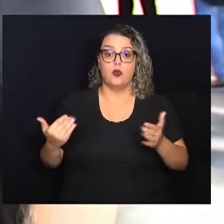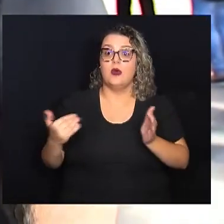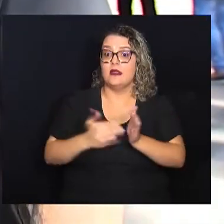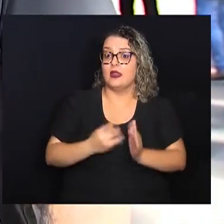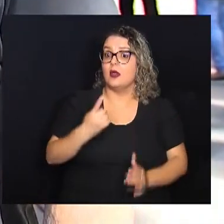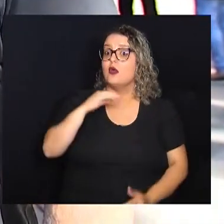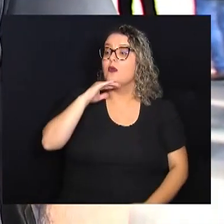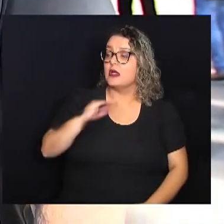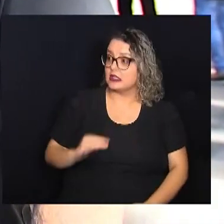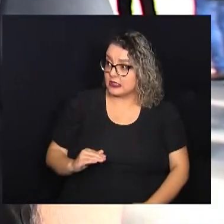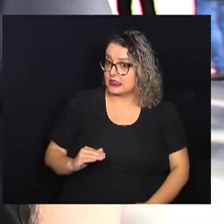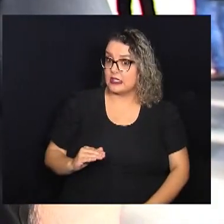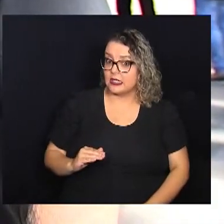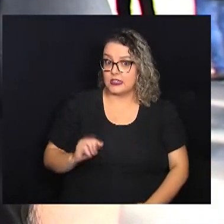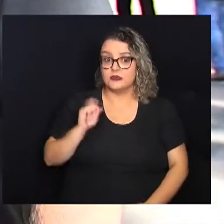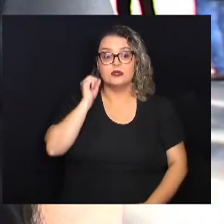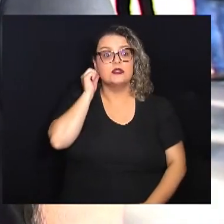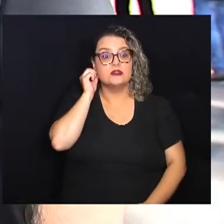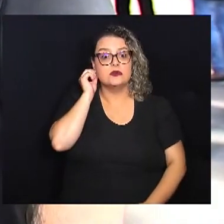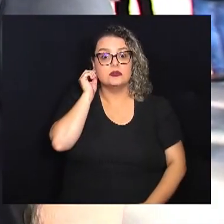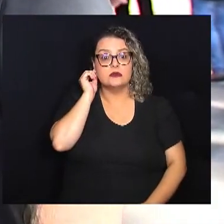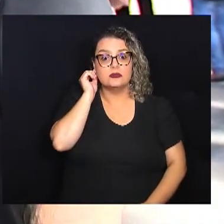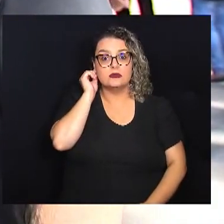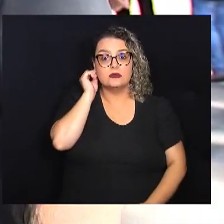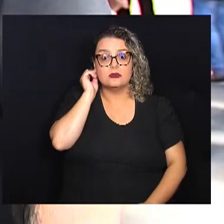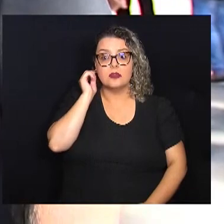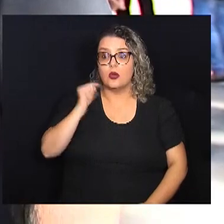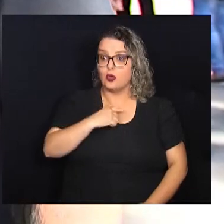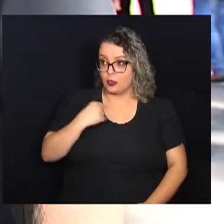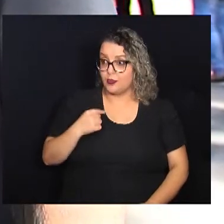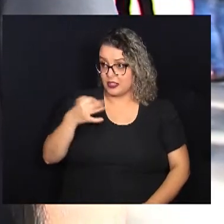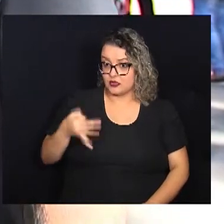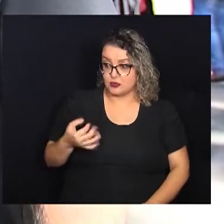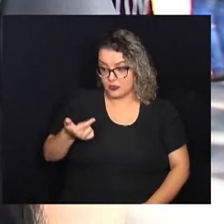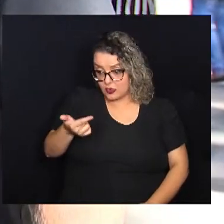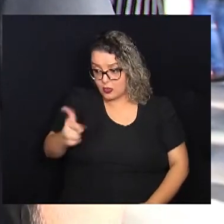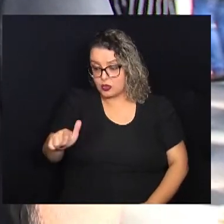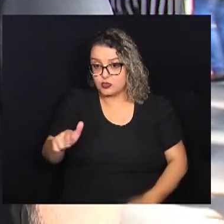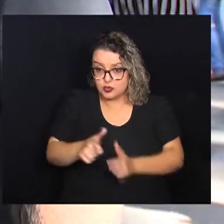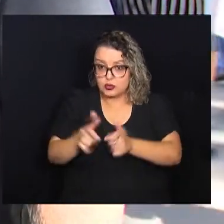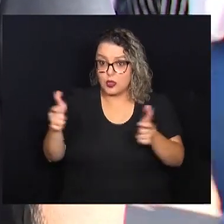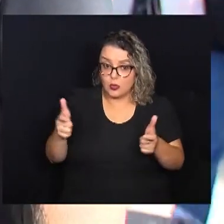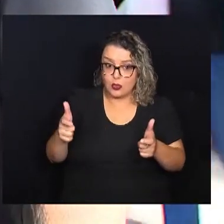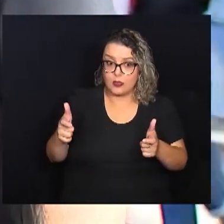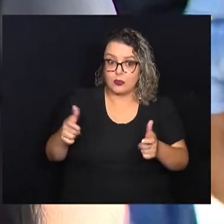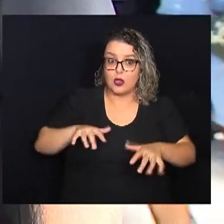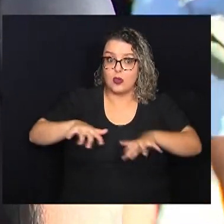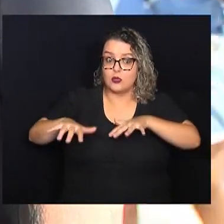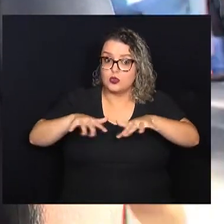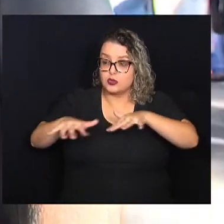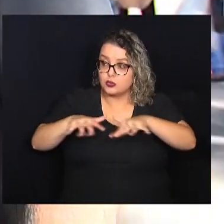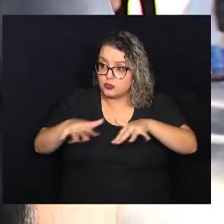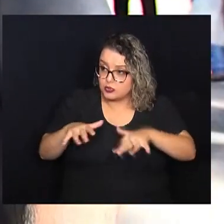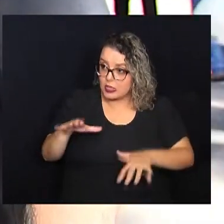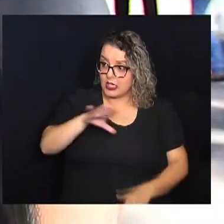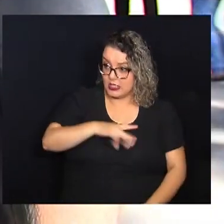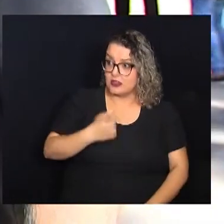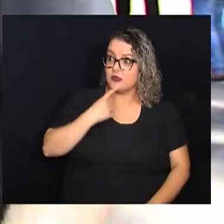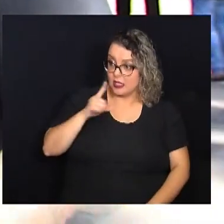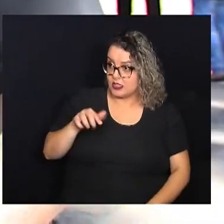da tarde... o prazo justamente foi estendido por conta da grande movimentação aqui em Campinas, é isso,